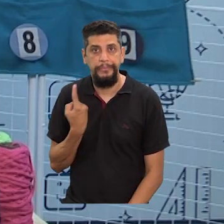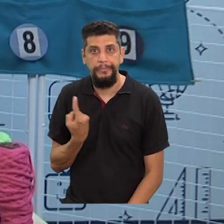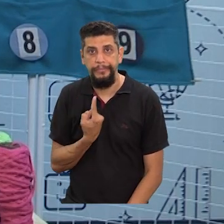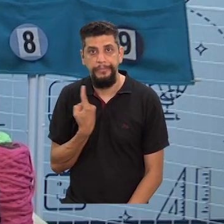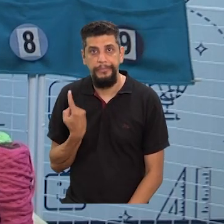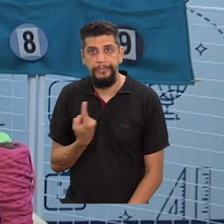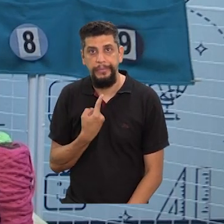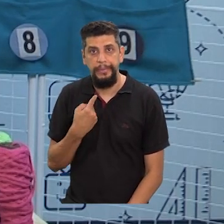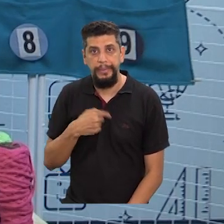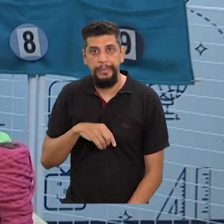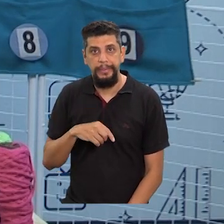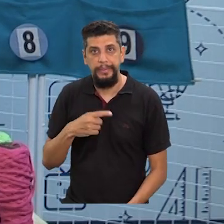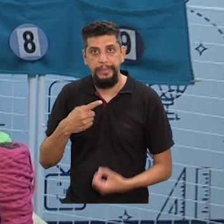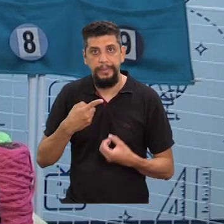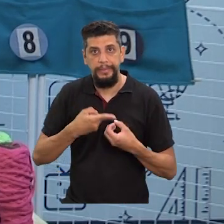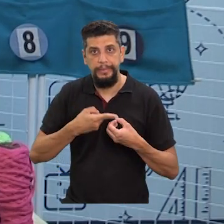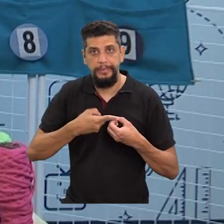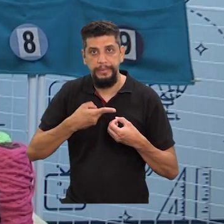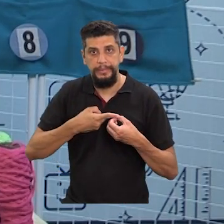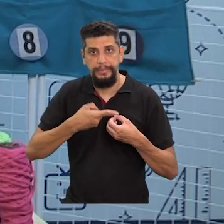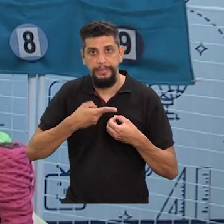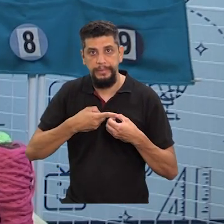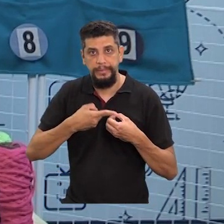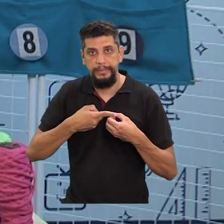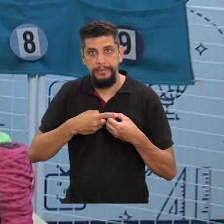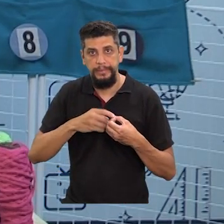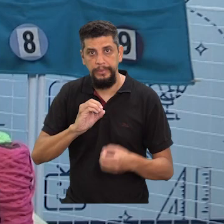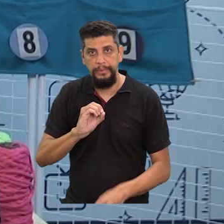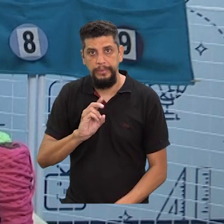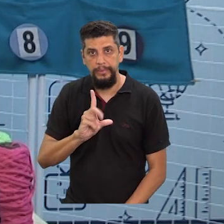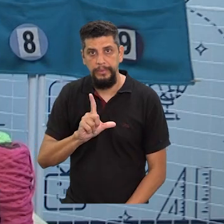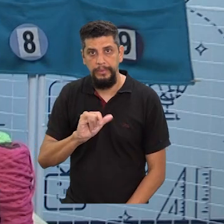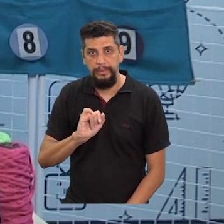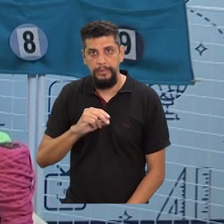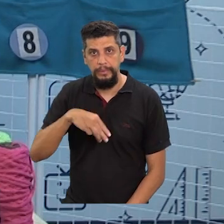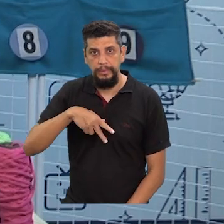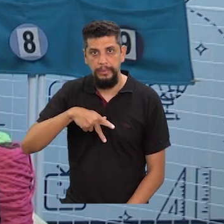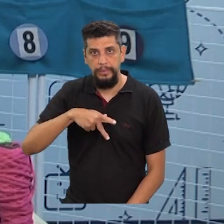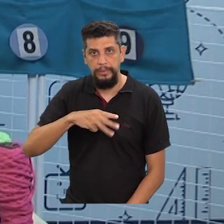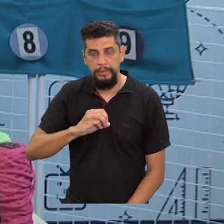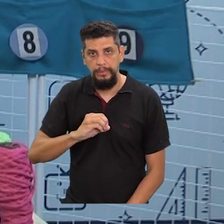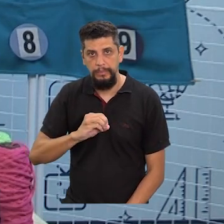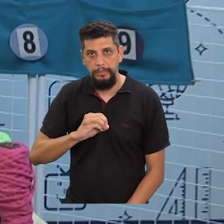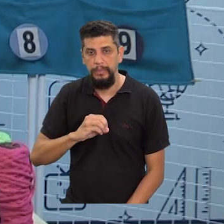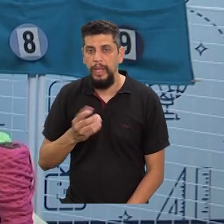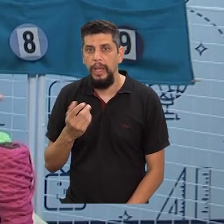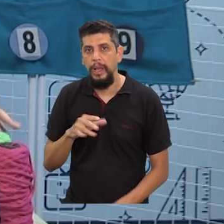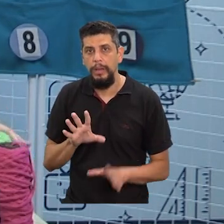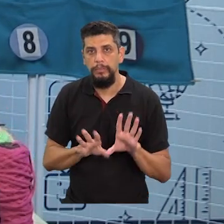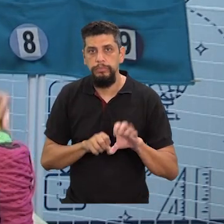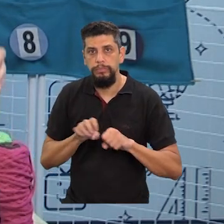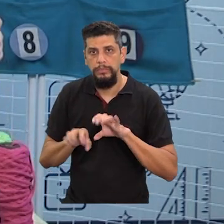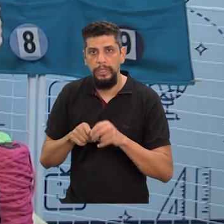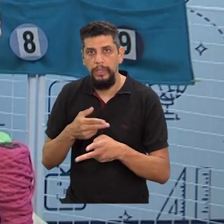no Monte Olimpo. Então, ela decidiu ir embora, sair dali. Arrumou suas coisas